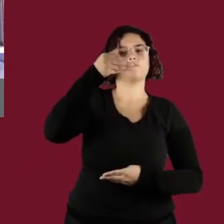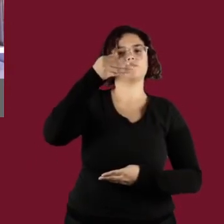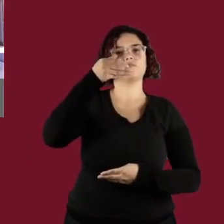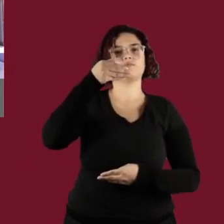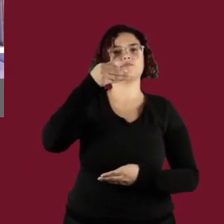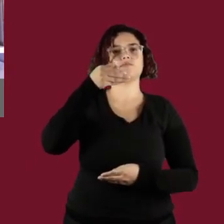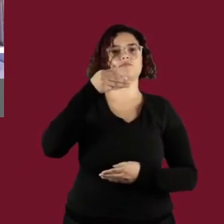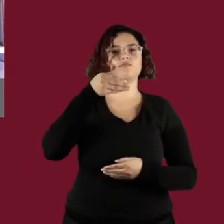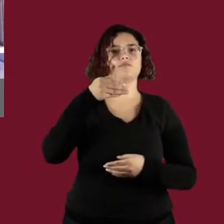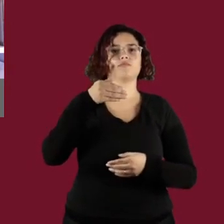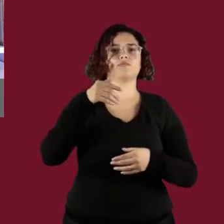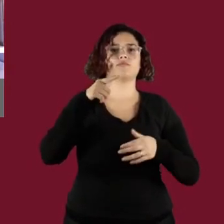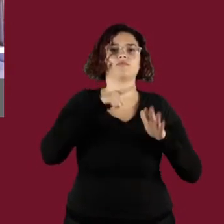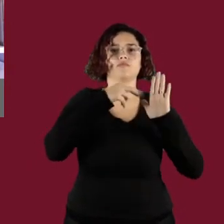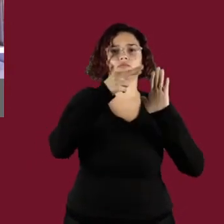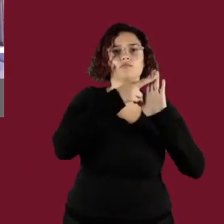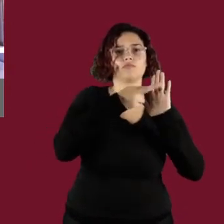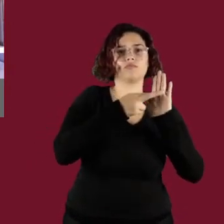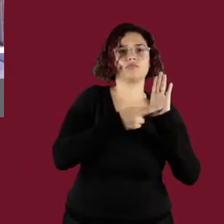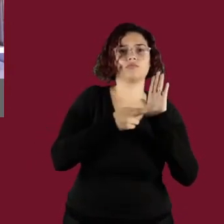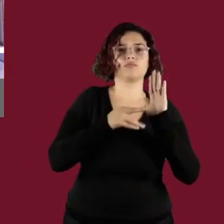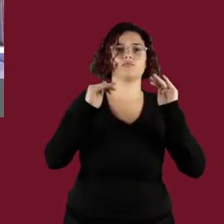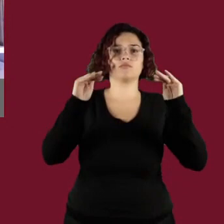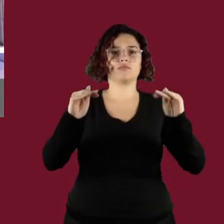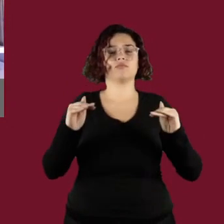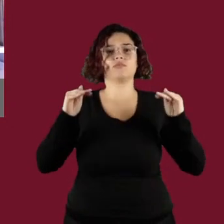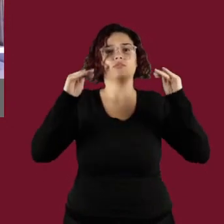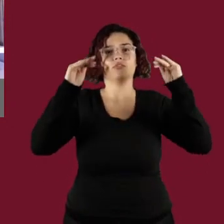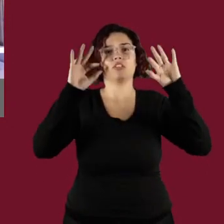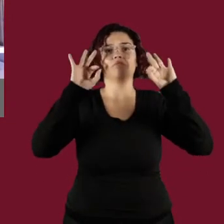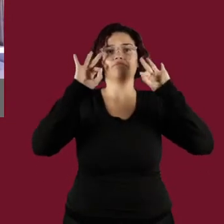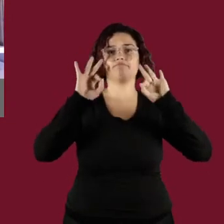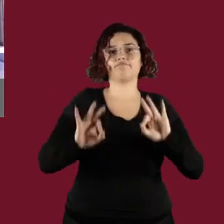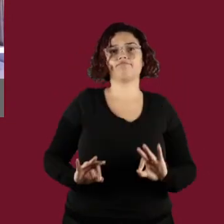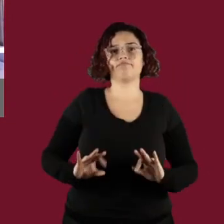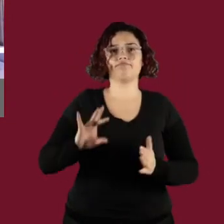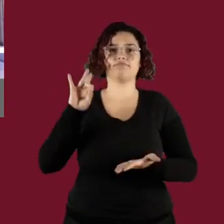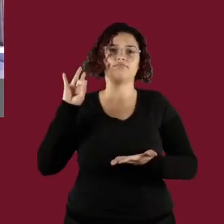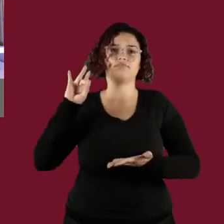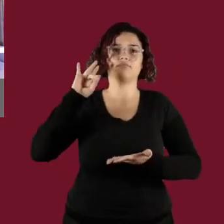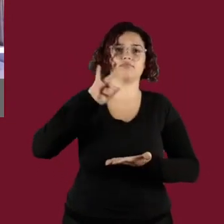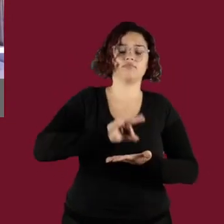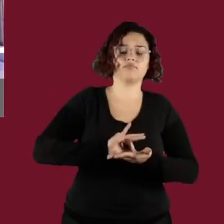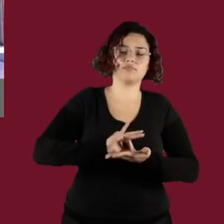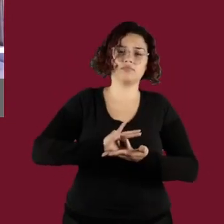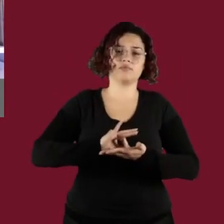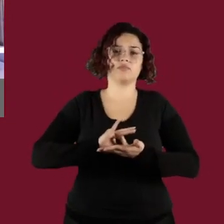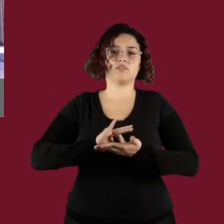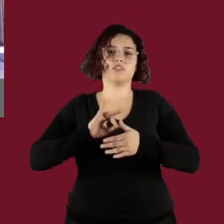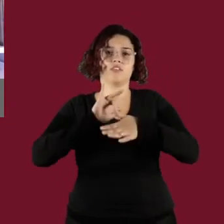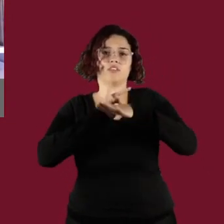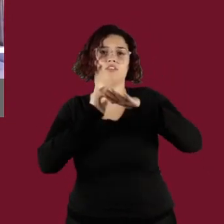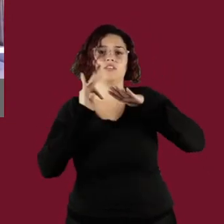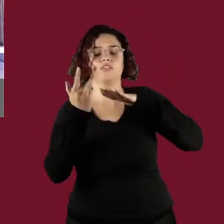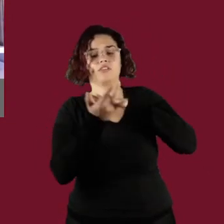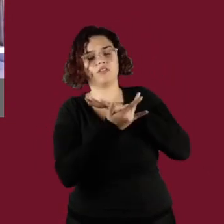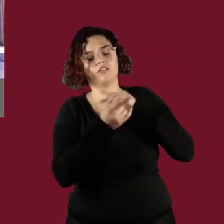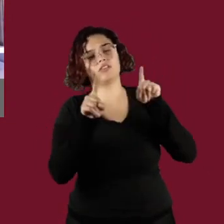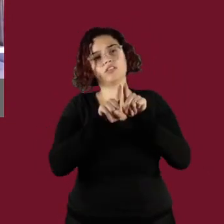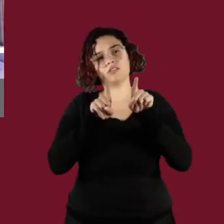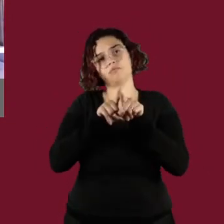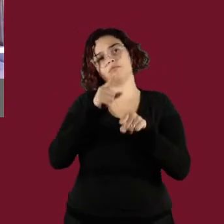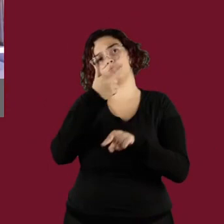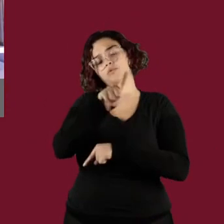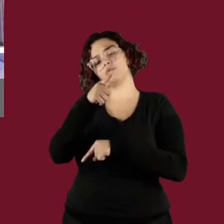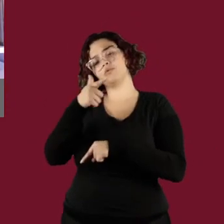de rigor, né, na informação para levar tanto para as redes sociais como para as outras plataformas com as